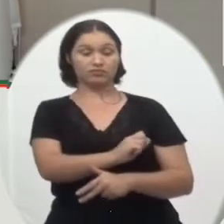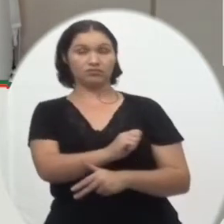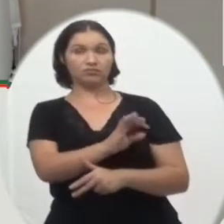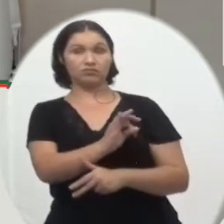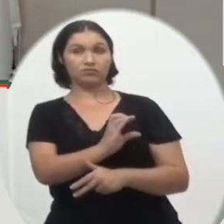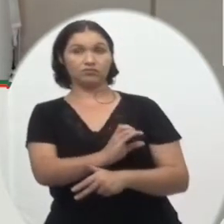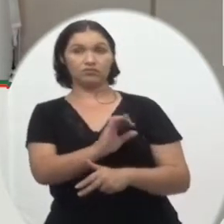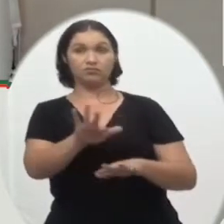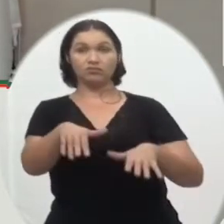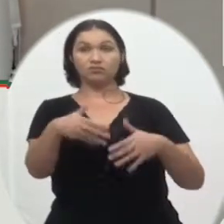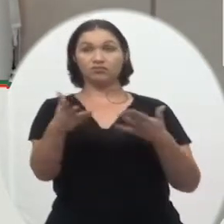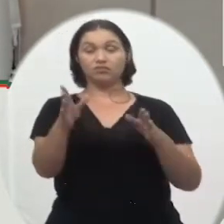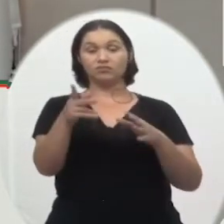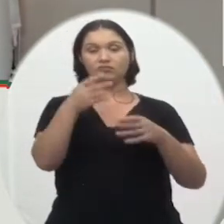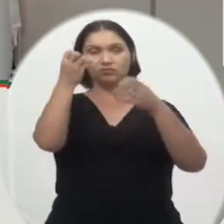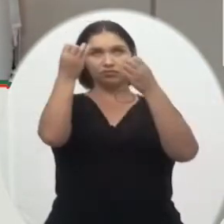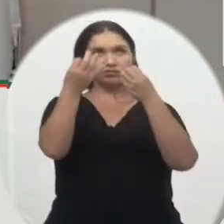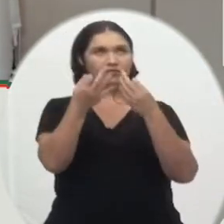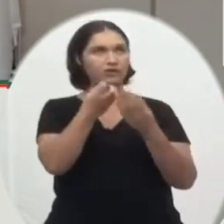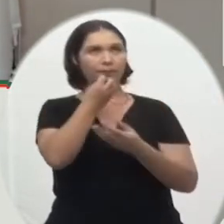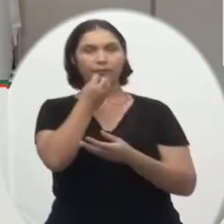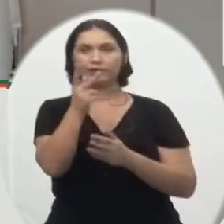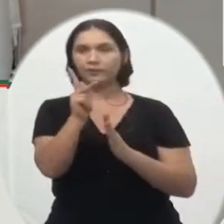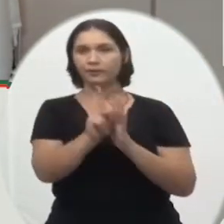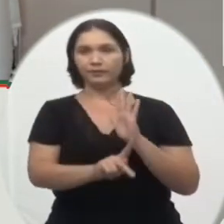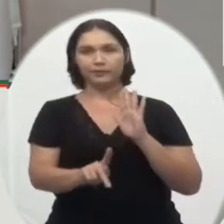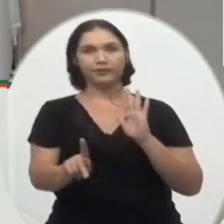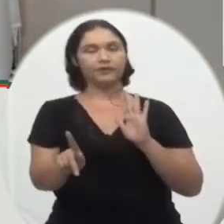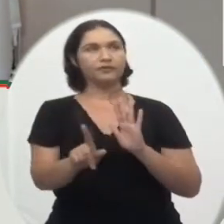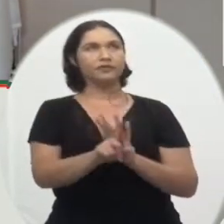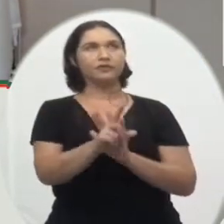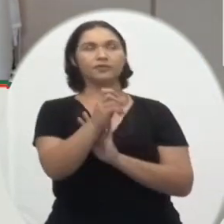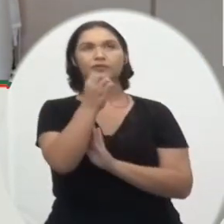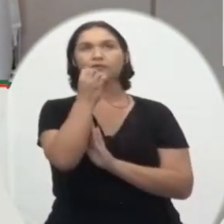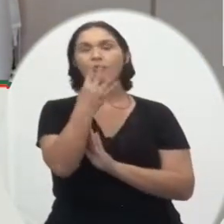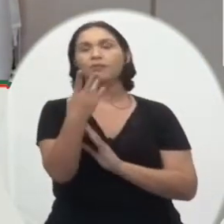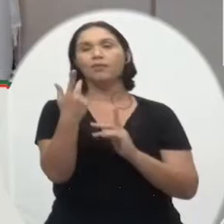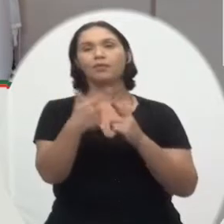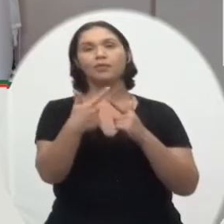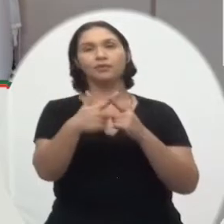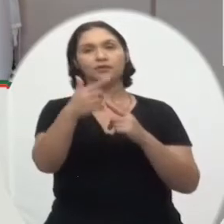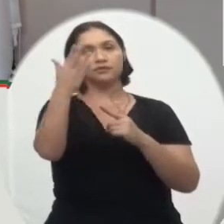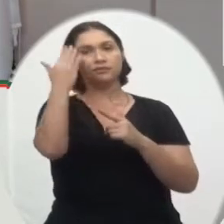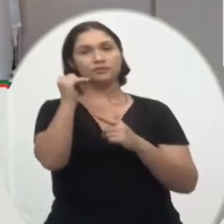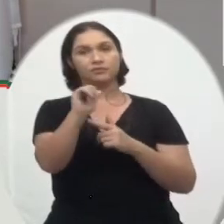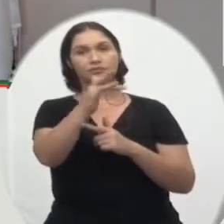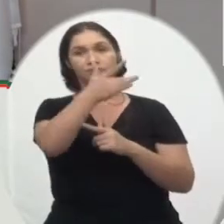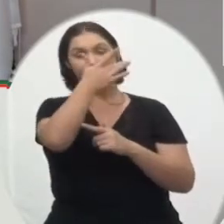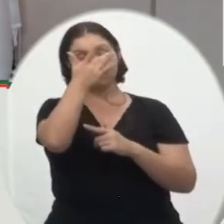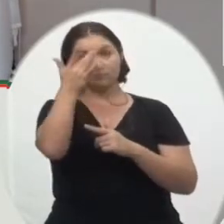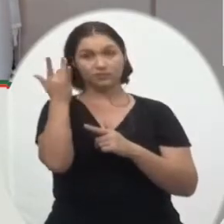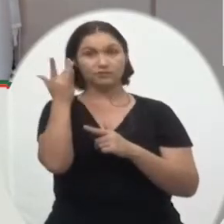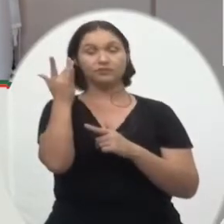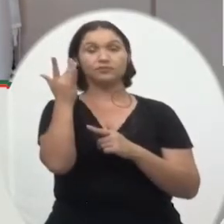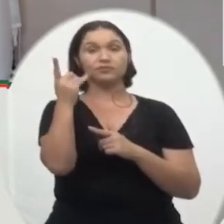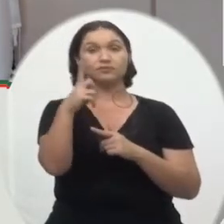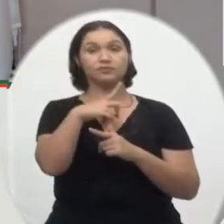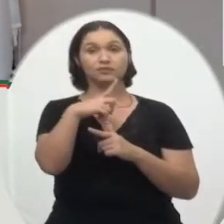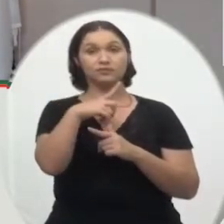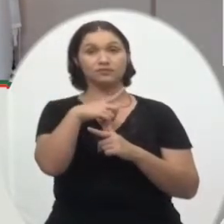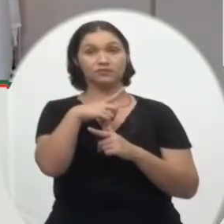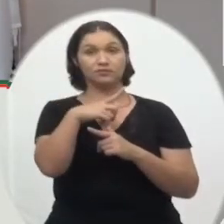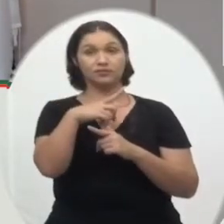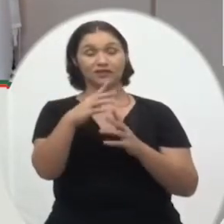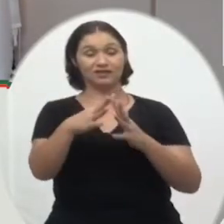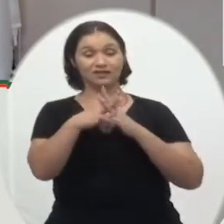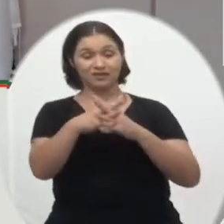projeto é excelente, porque hoje já se pensa na mobilidade urbana dessas pessoas, que já dá um transtorno bastante para quem vai para a